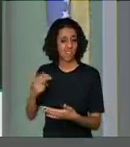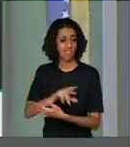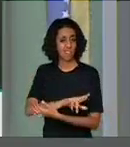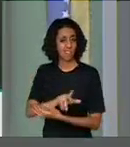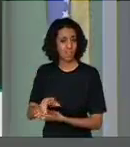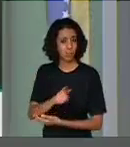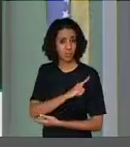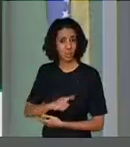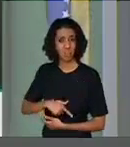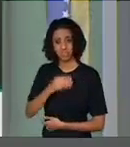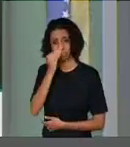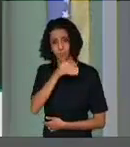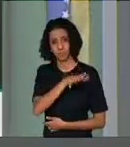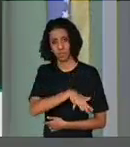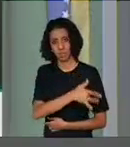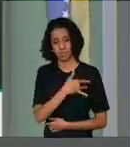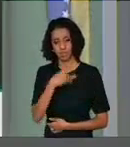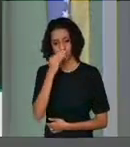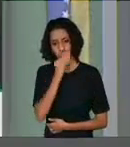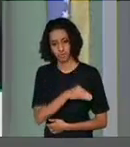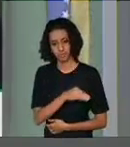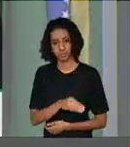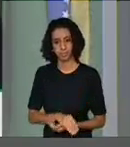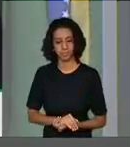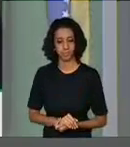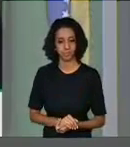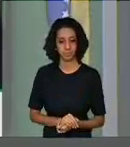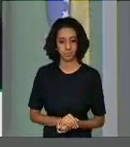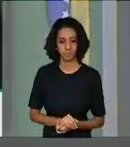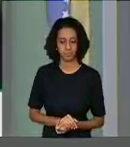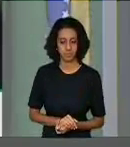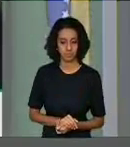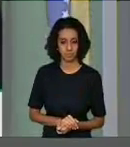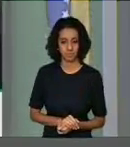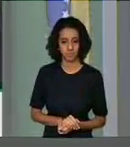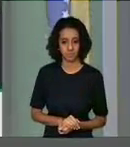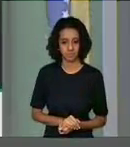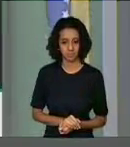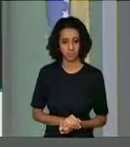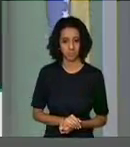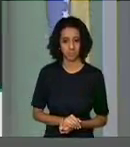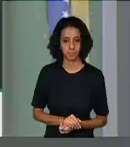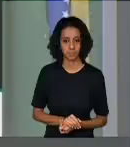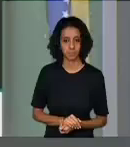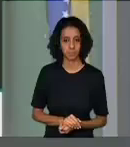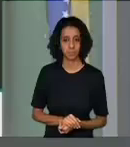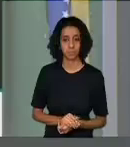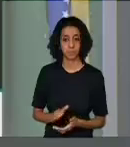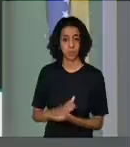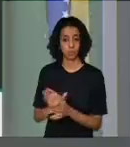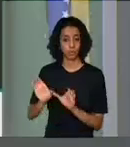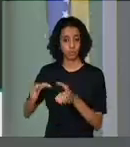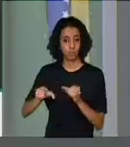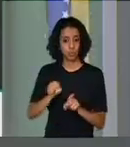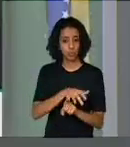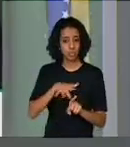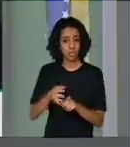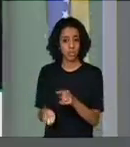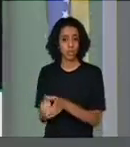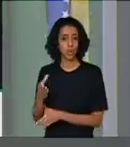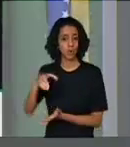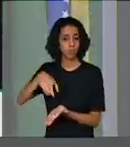pública, foram os setores privados da sociedade que criaram a Santa Casa de Misericórdia. Elas são mais